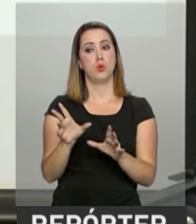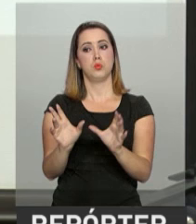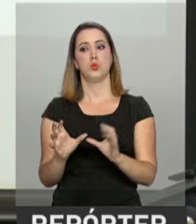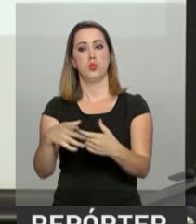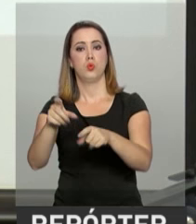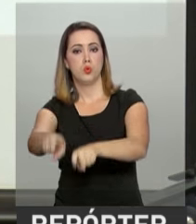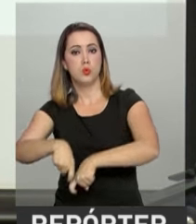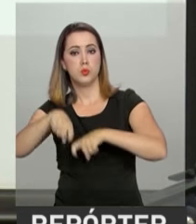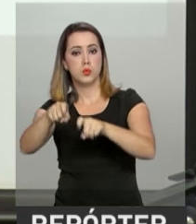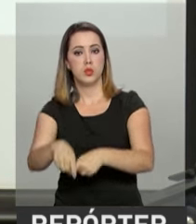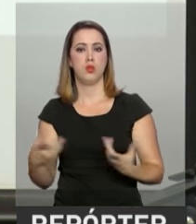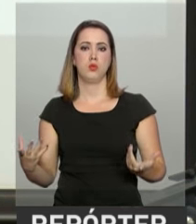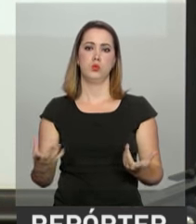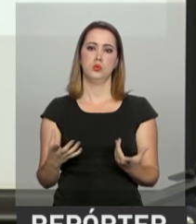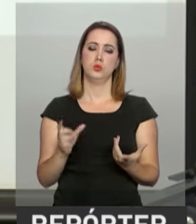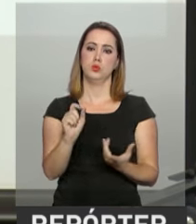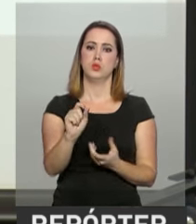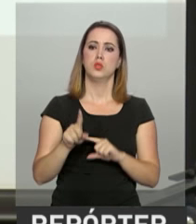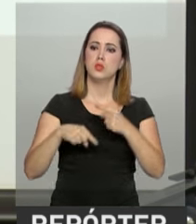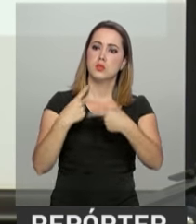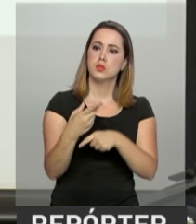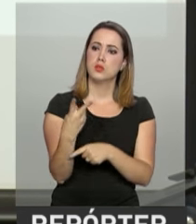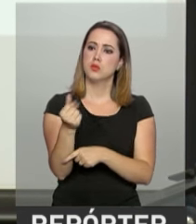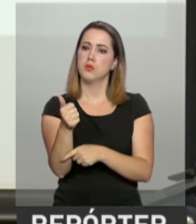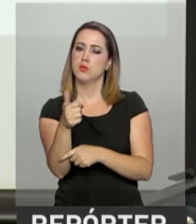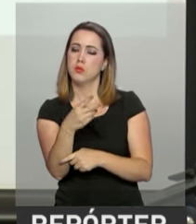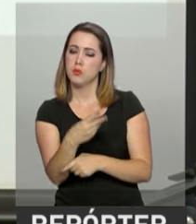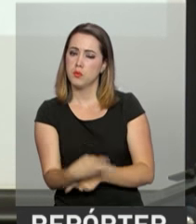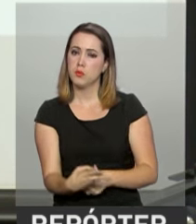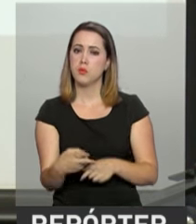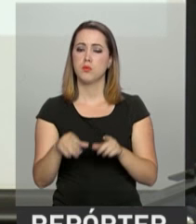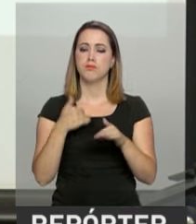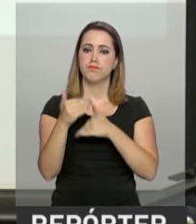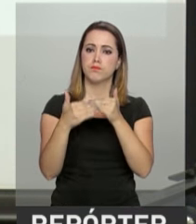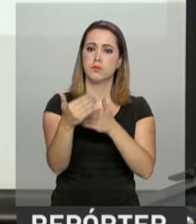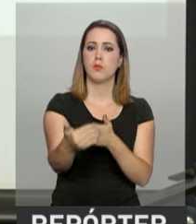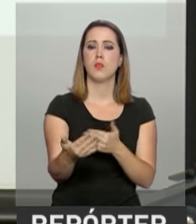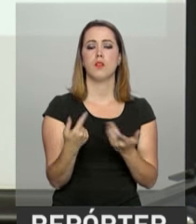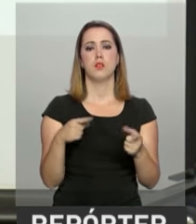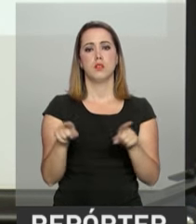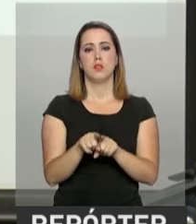agricultores, tentaremos fazer mais de 2012 para frente e